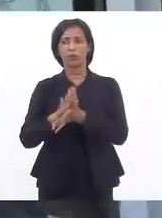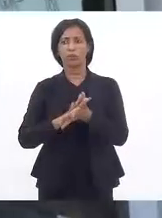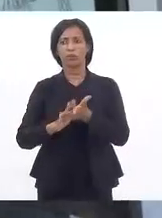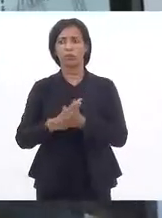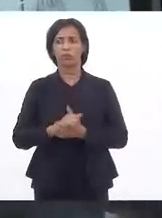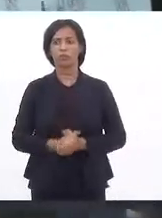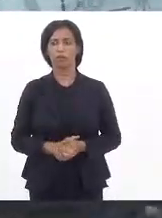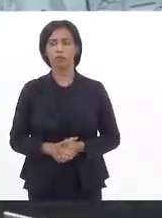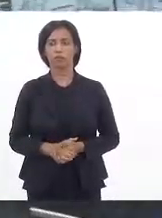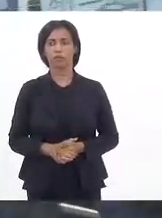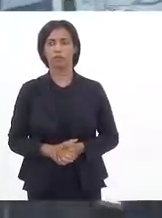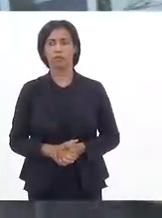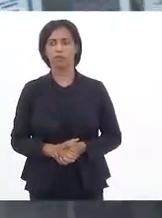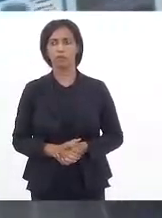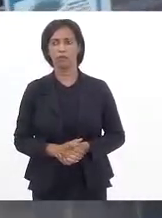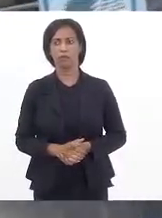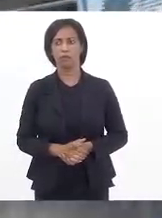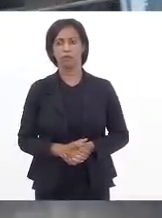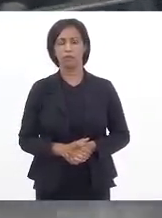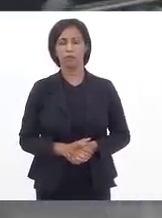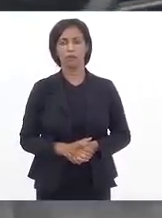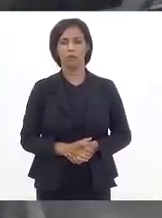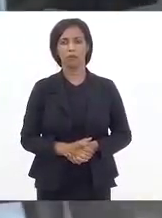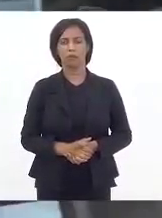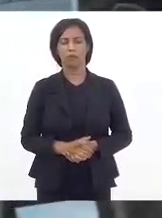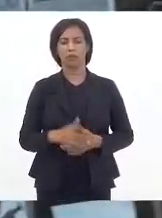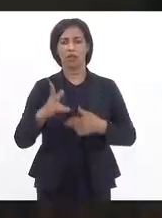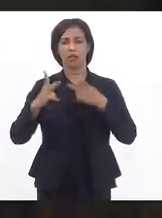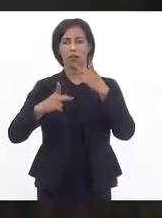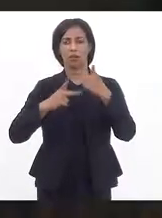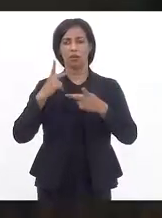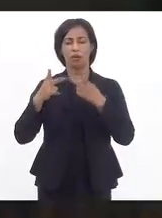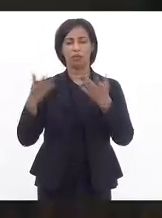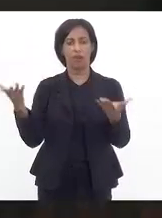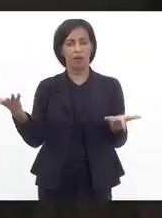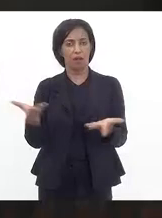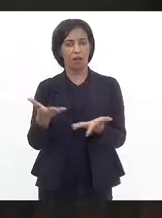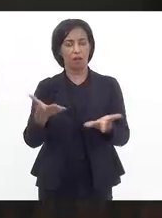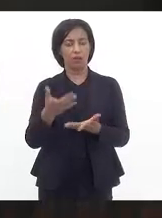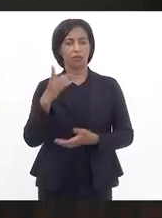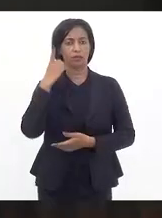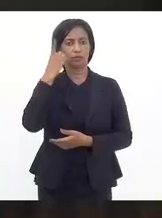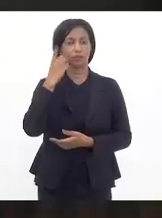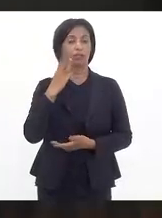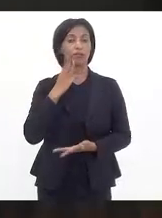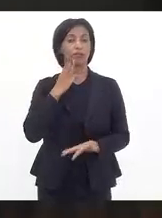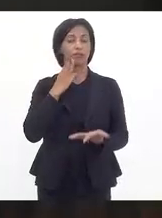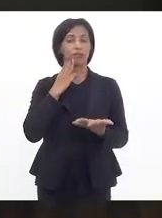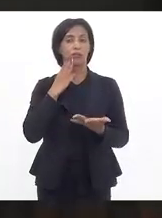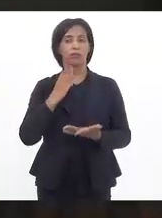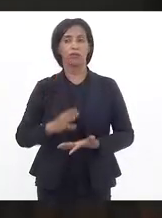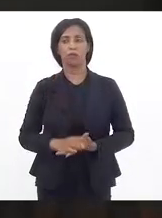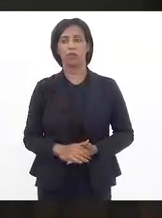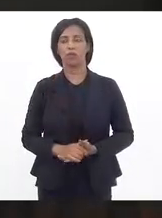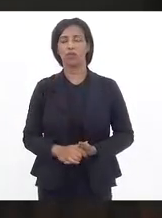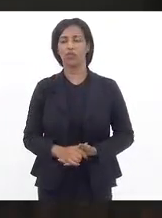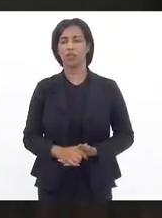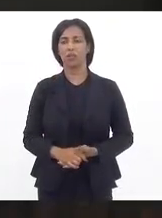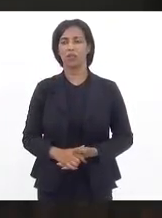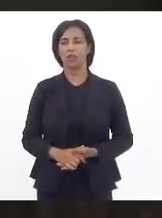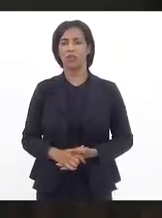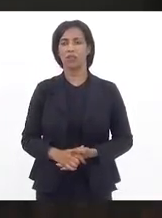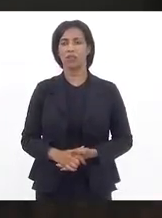tá e com a fala agora o Deputado waldeck Carneiro